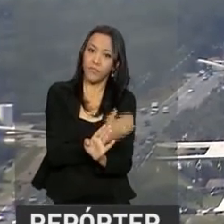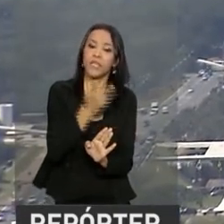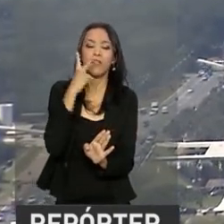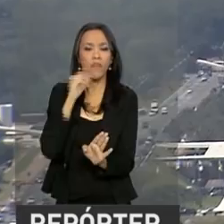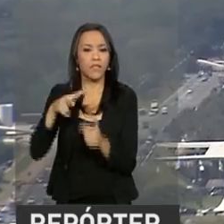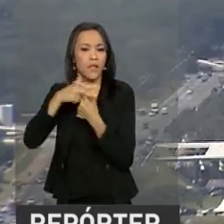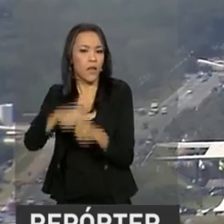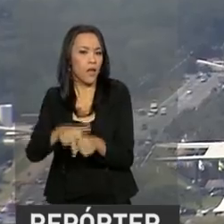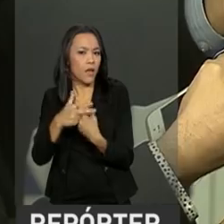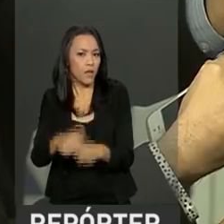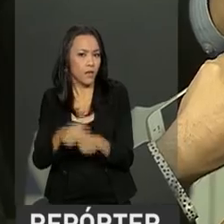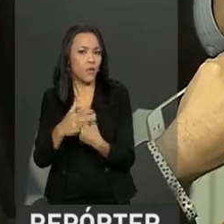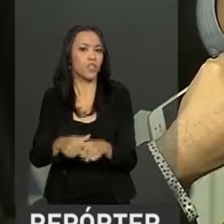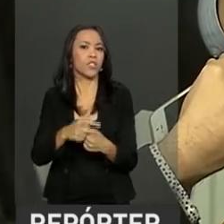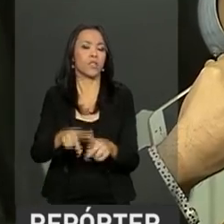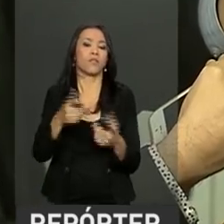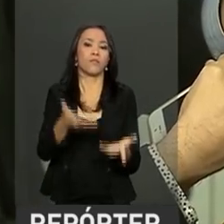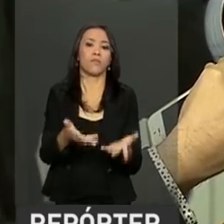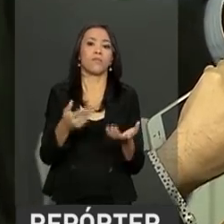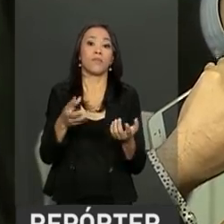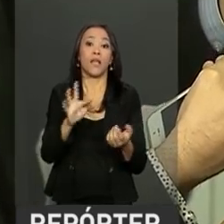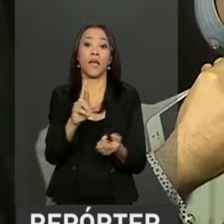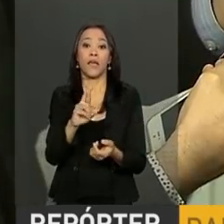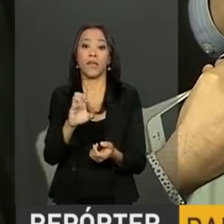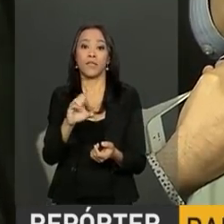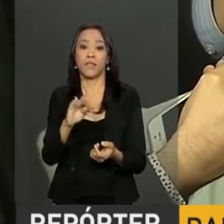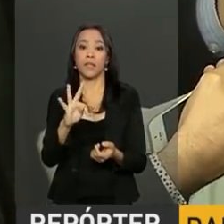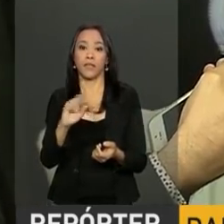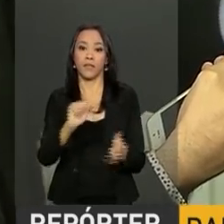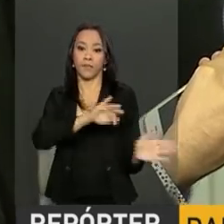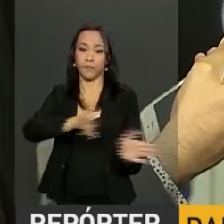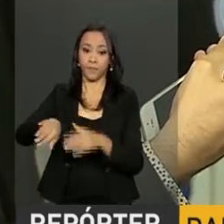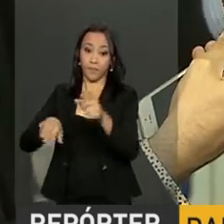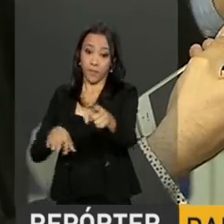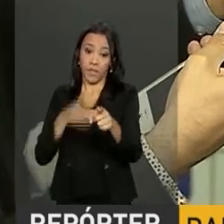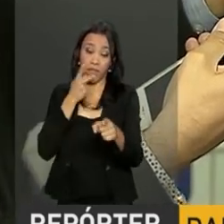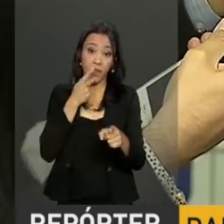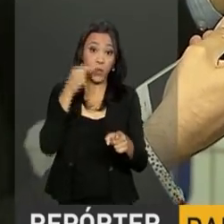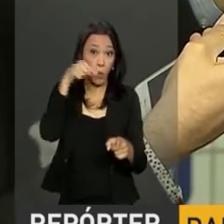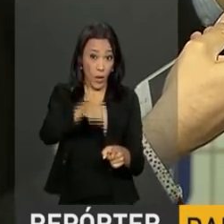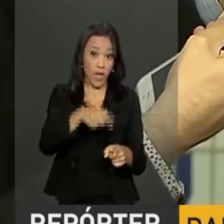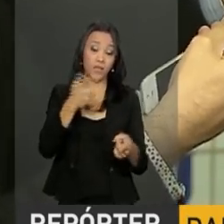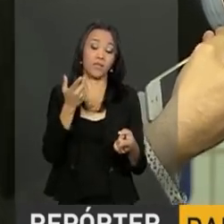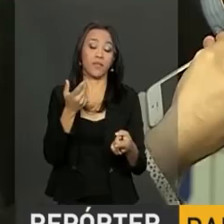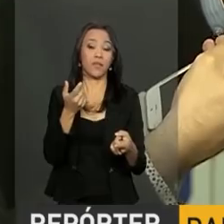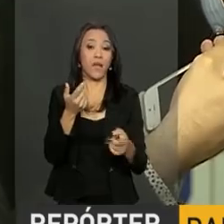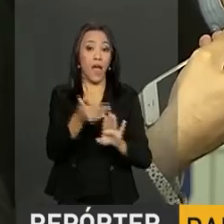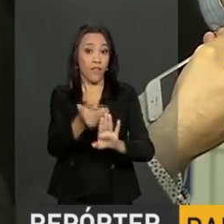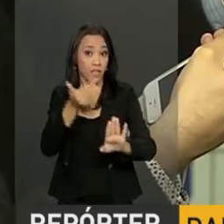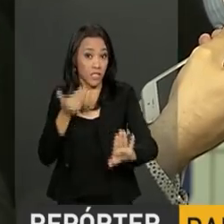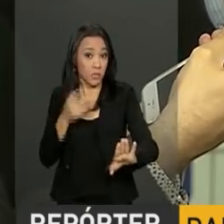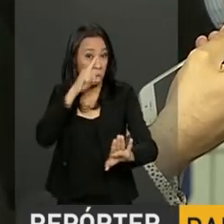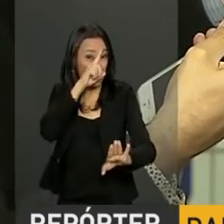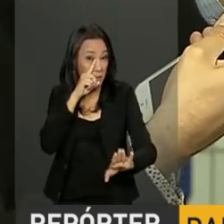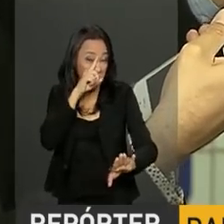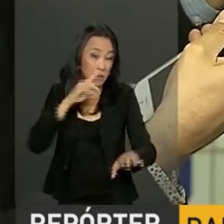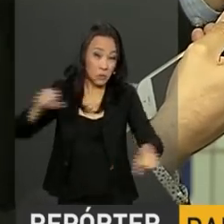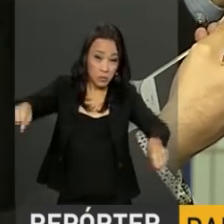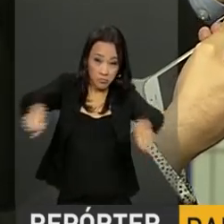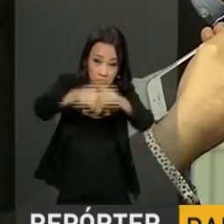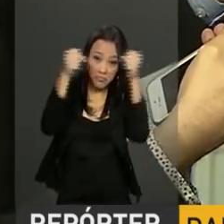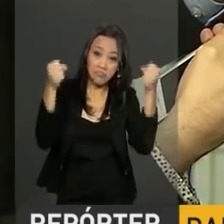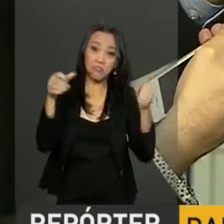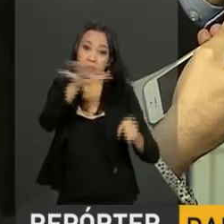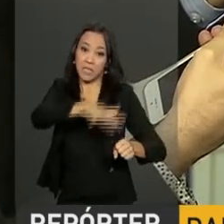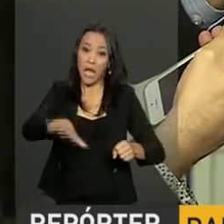da receita líquida. Com essa votação, nós nos afastamos do precipício, tá? Estamos afastando o colapso fiscal.